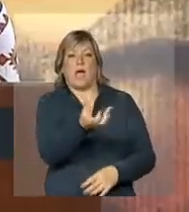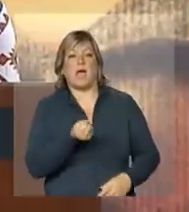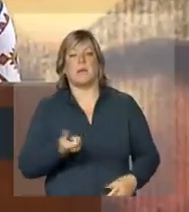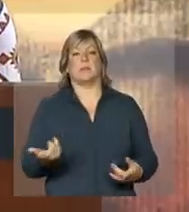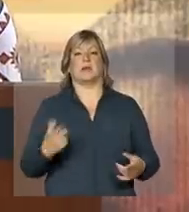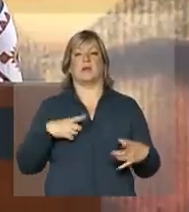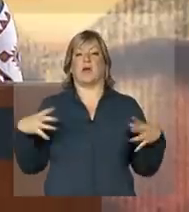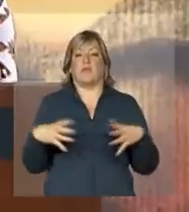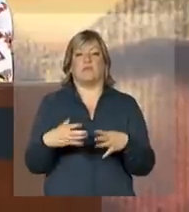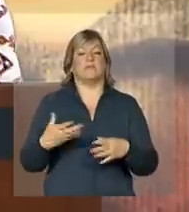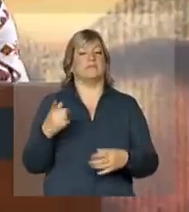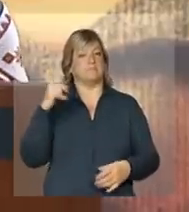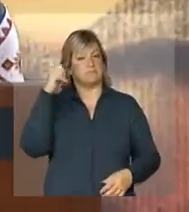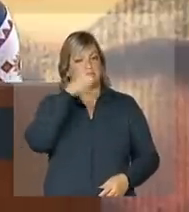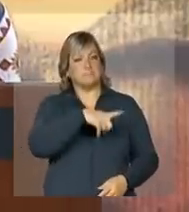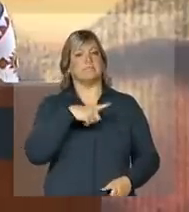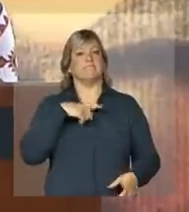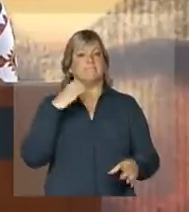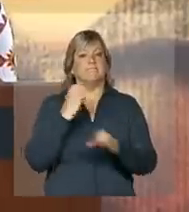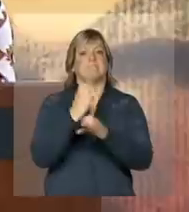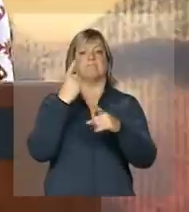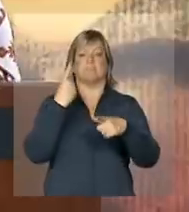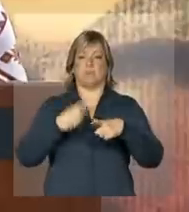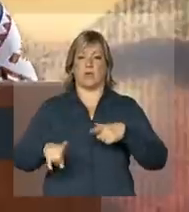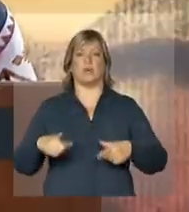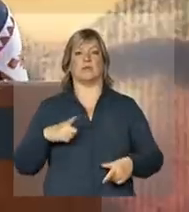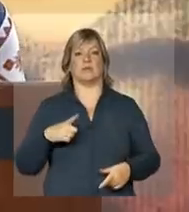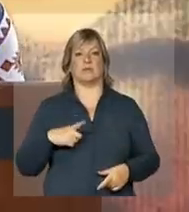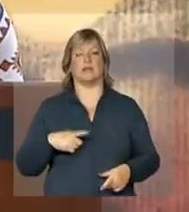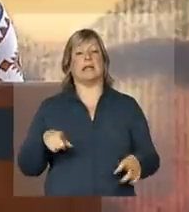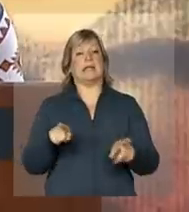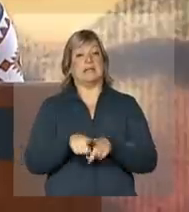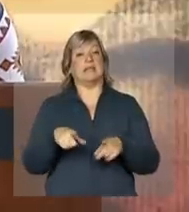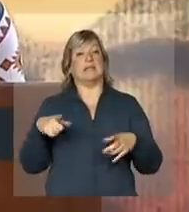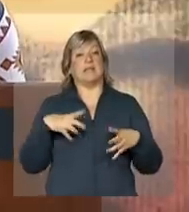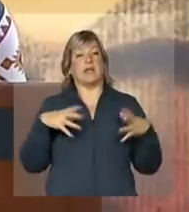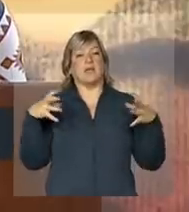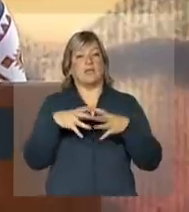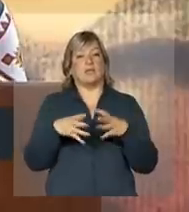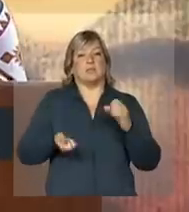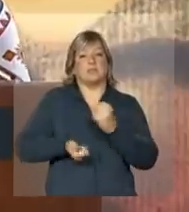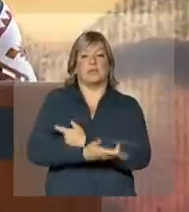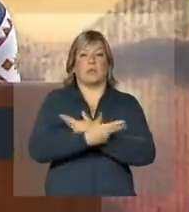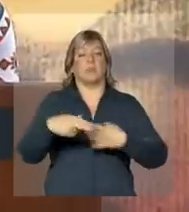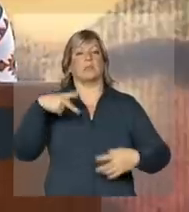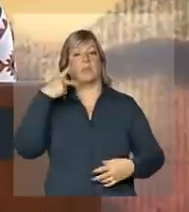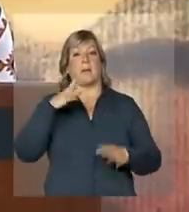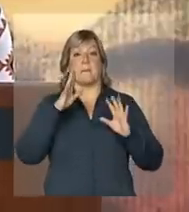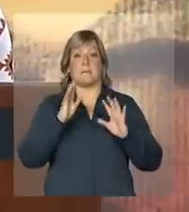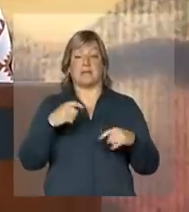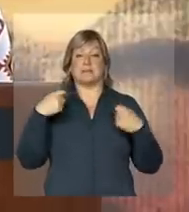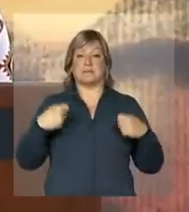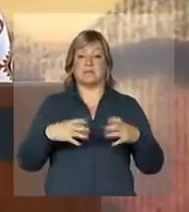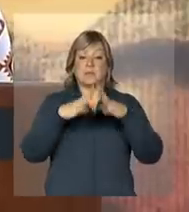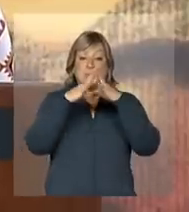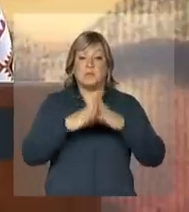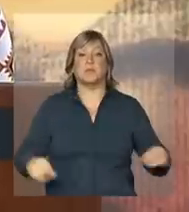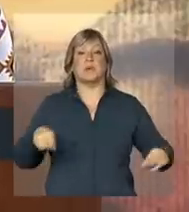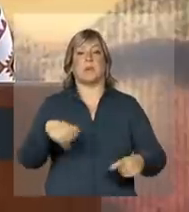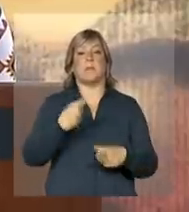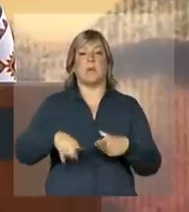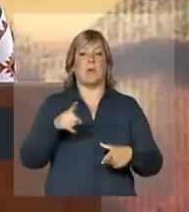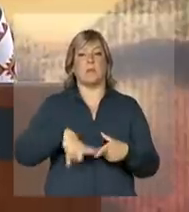comunidade existe as influências da politicagem também Mas se quebrarmos a burocracia do